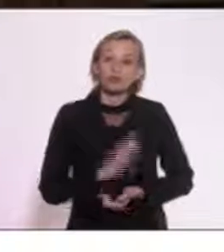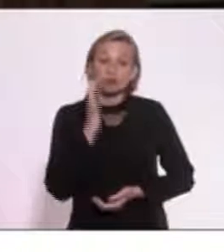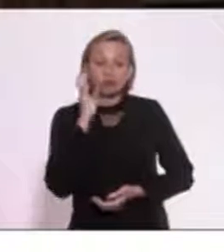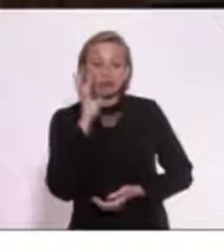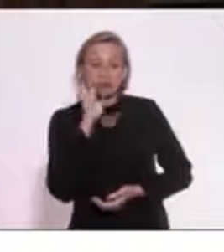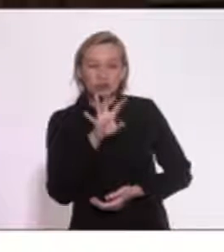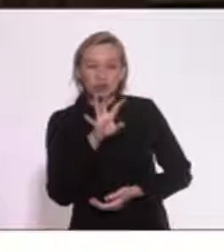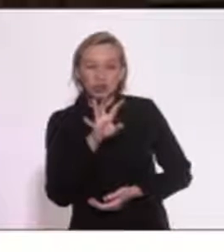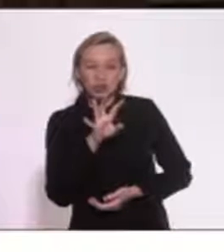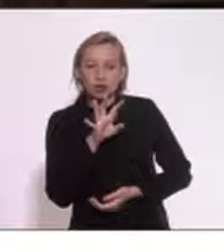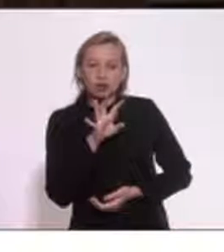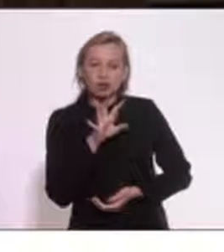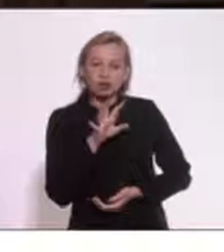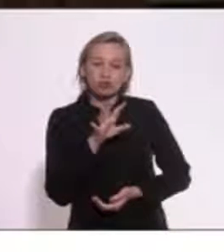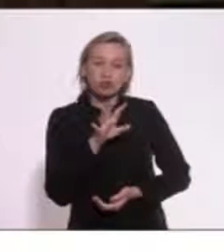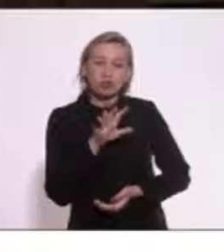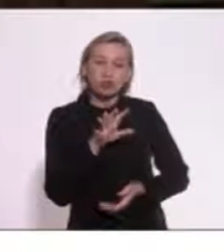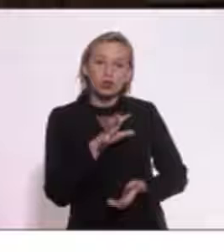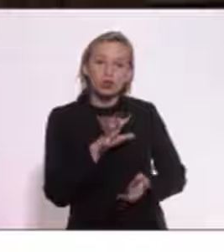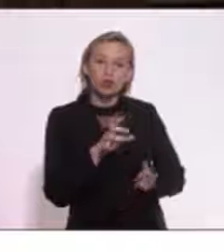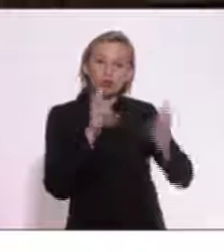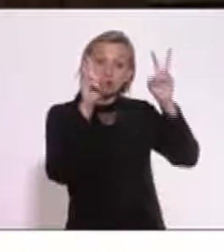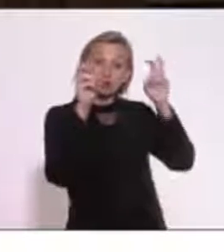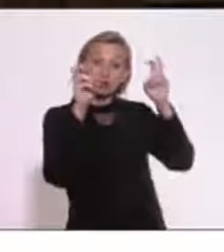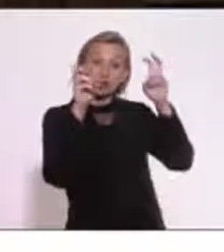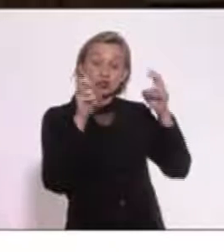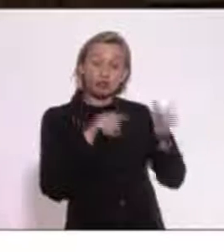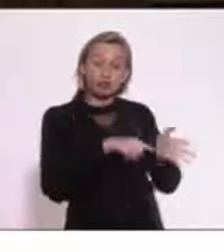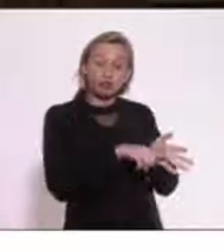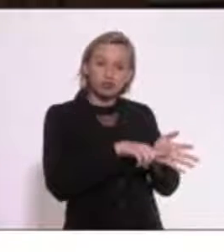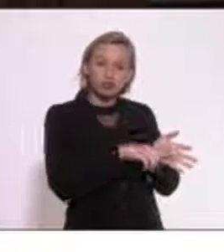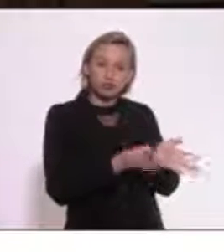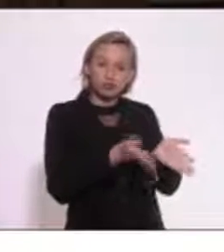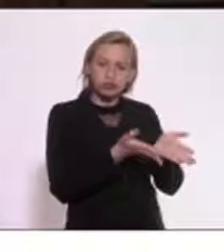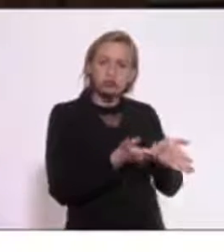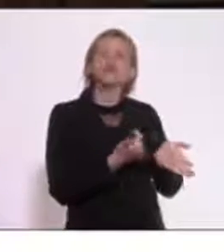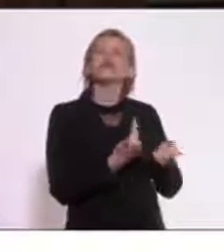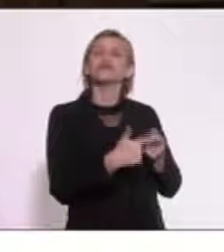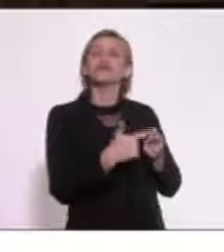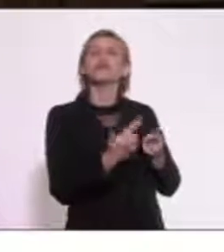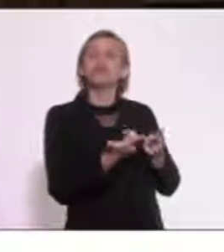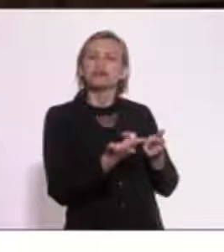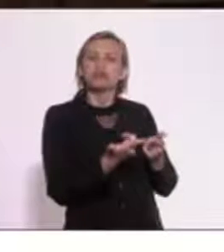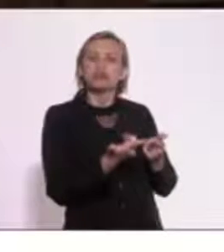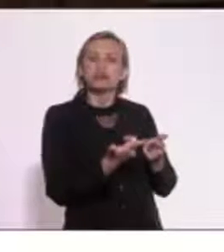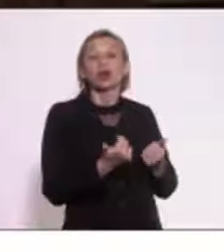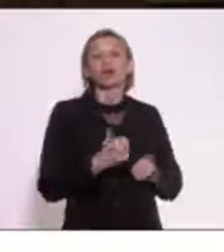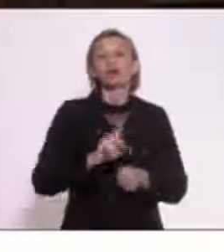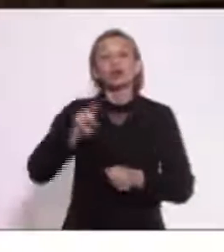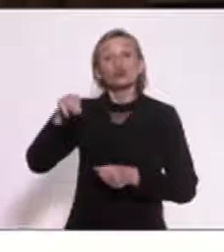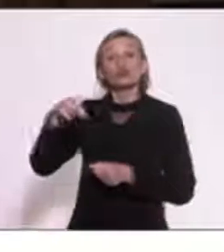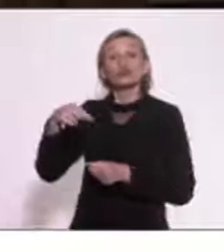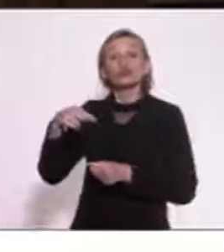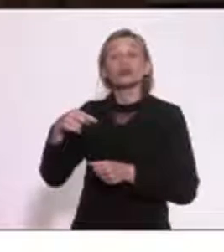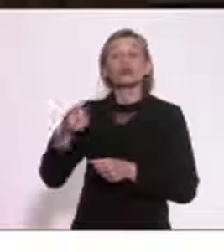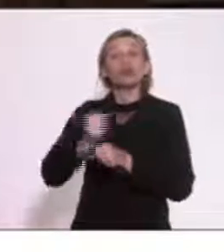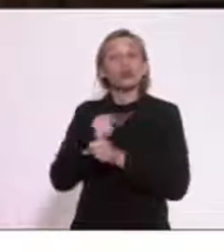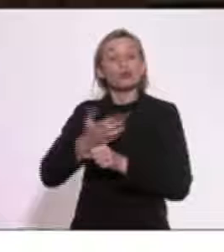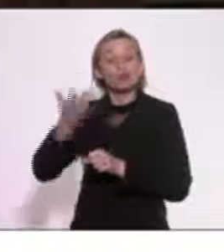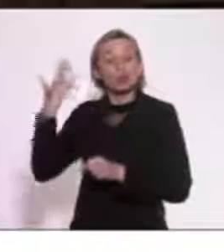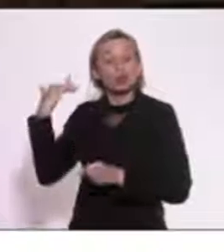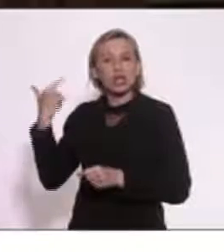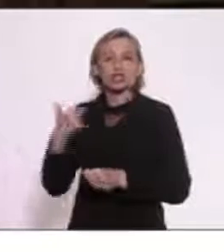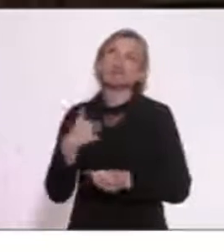dos incentivos fiscais. E por que fiz isso? Porque na outra legislatura